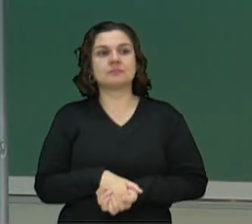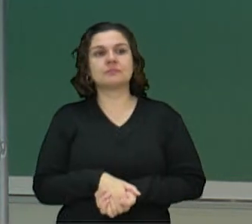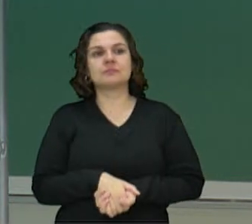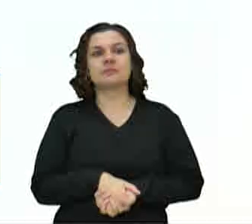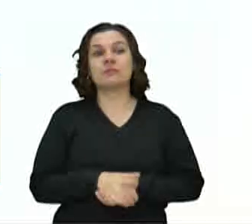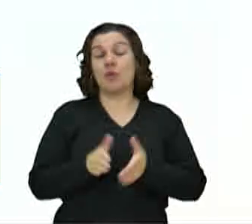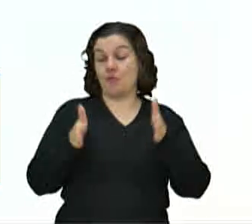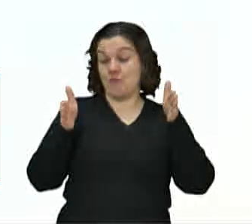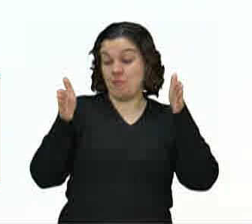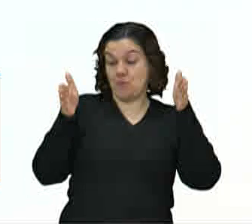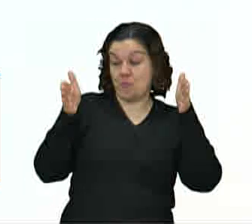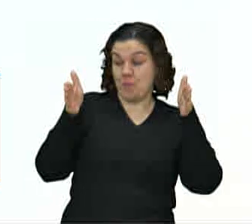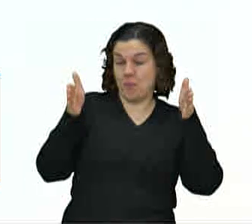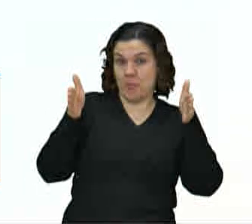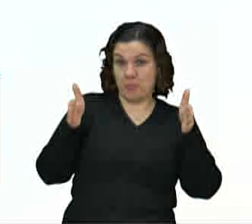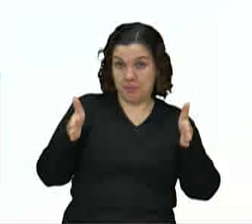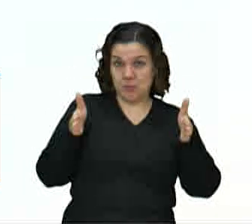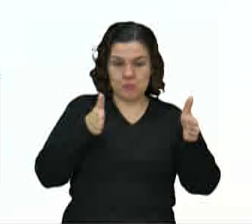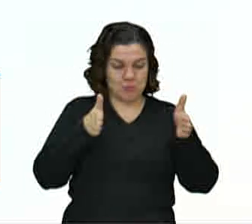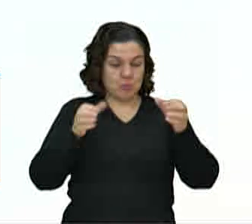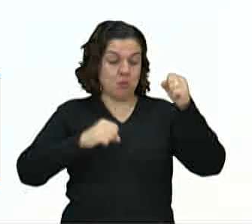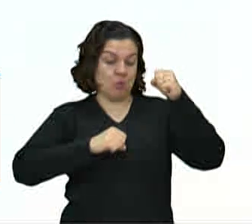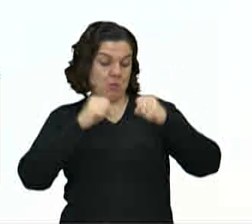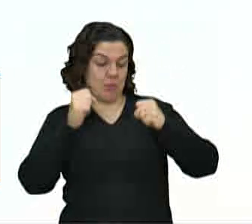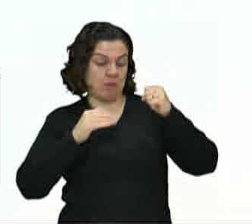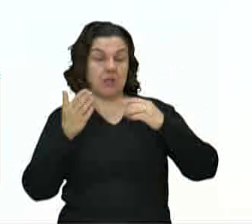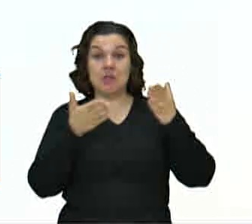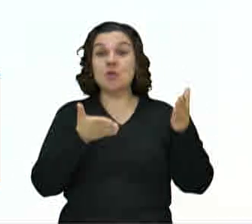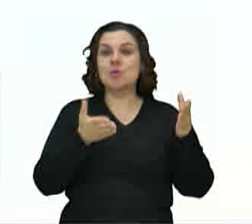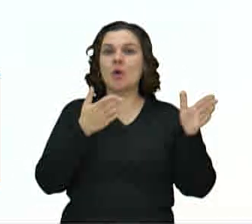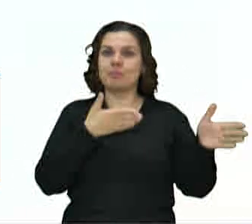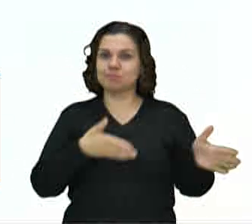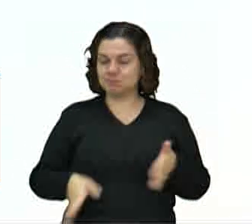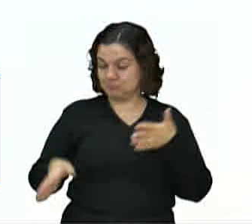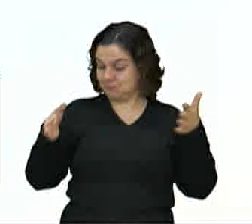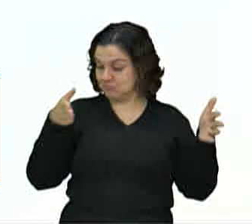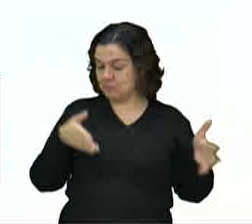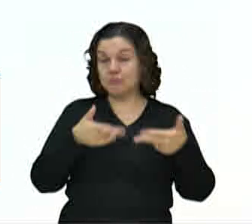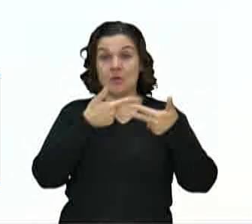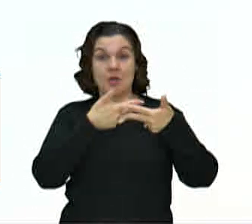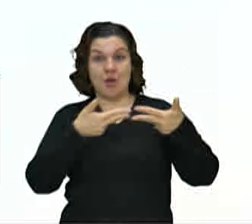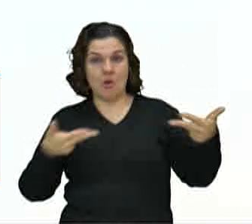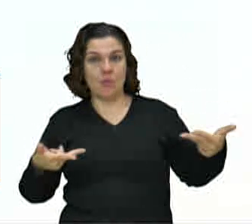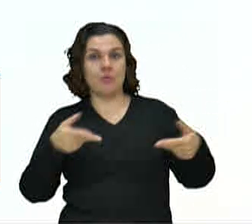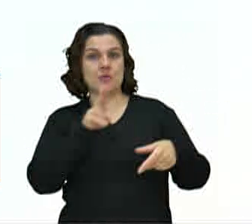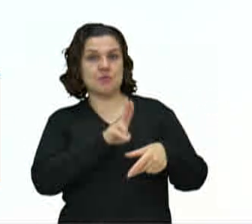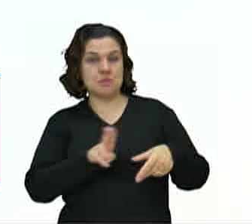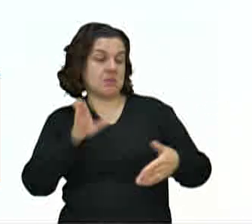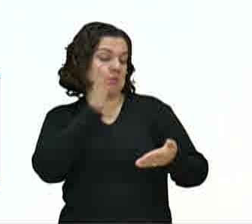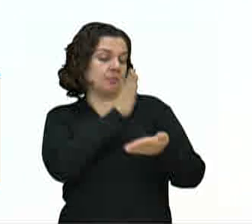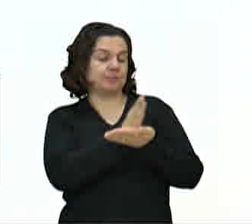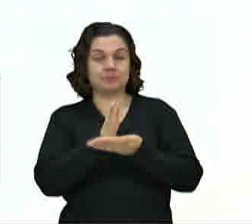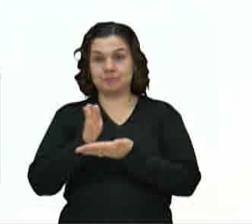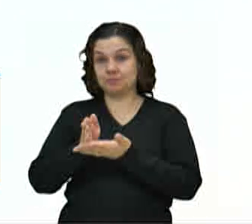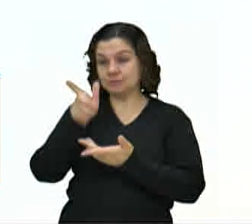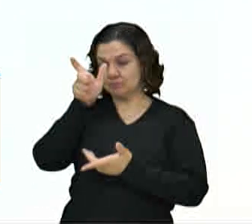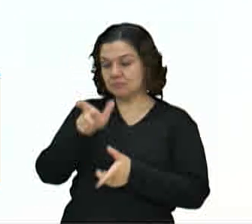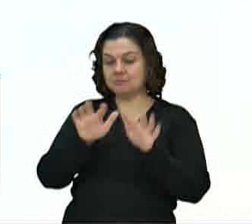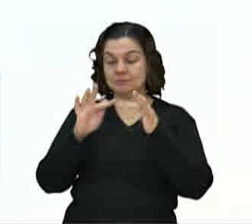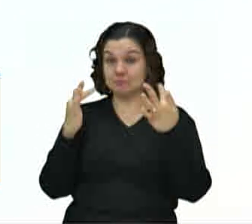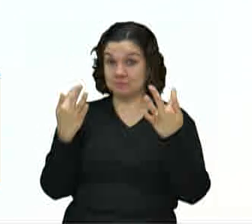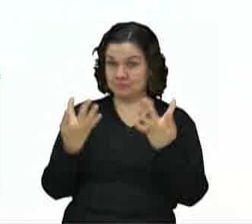Foi um período em que o setor industrial passou a produzir artefatos utilizados no cotidiano das